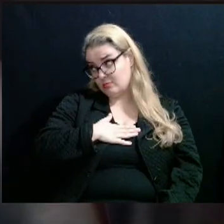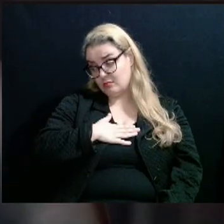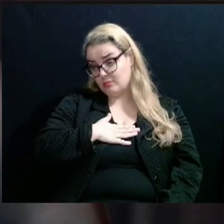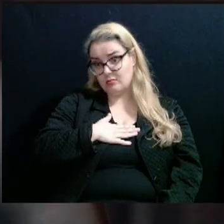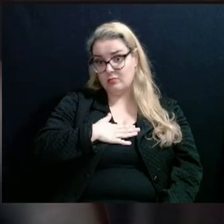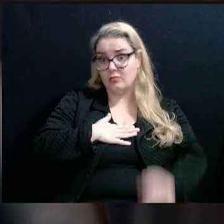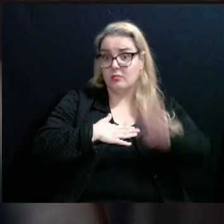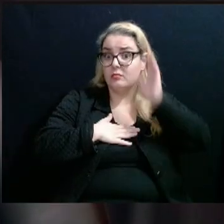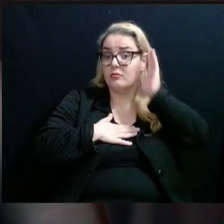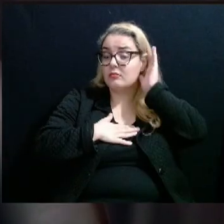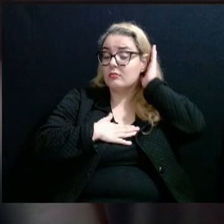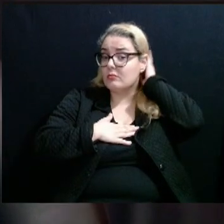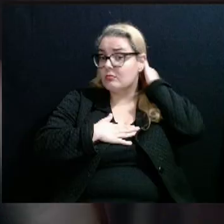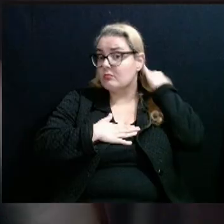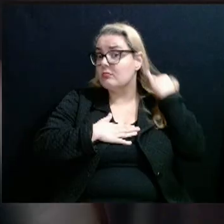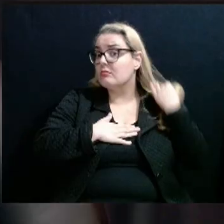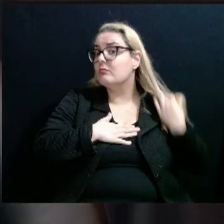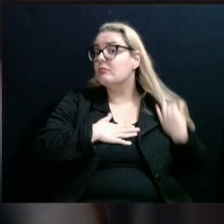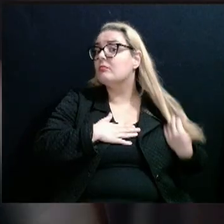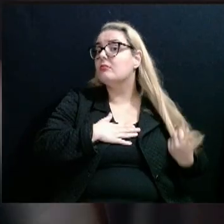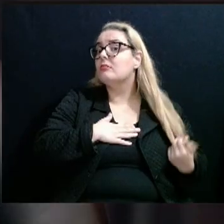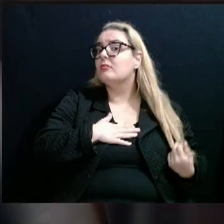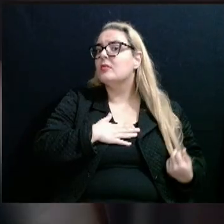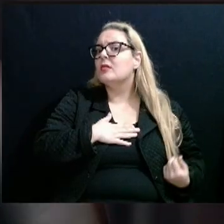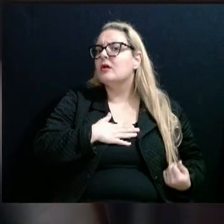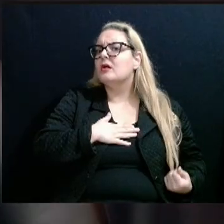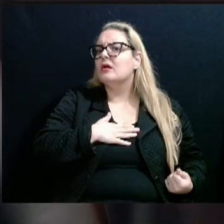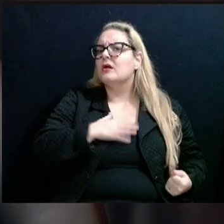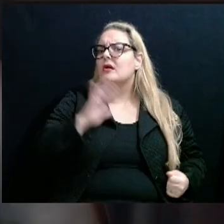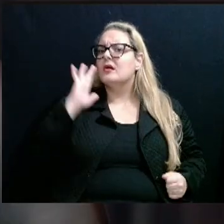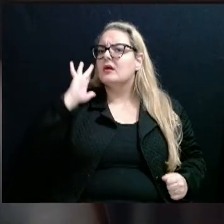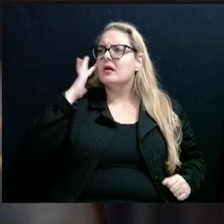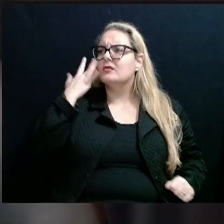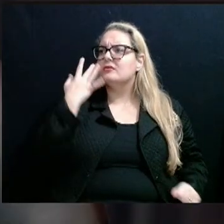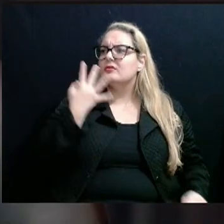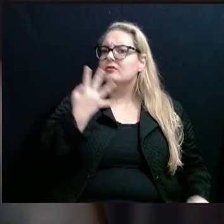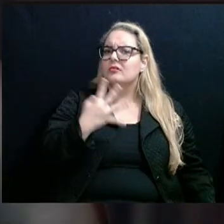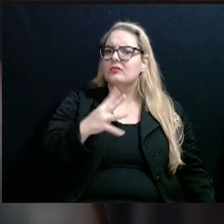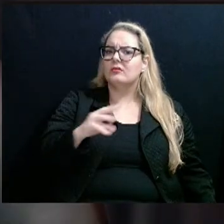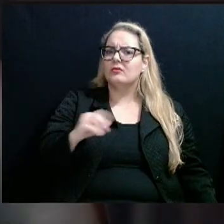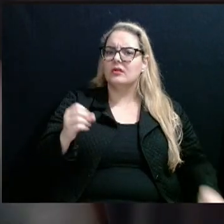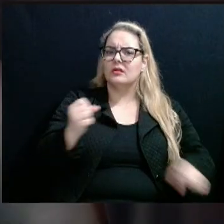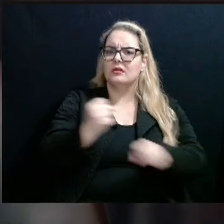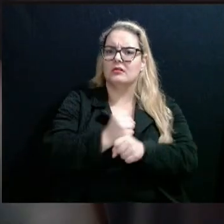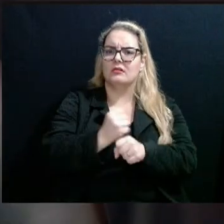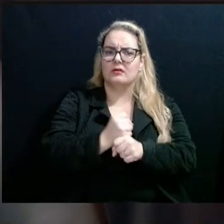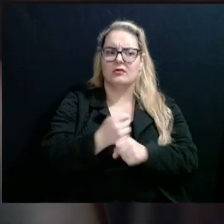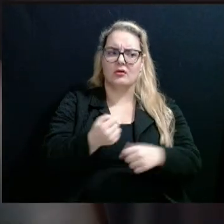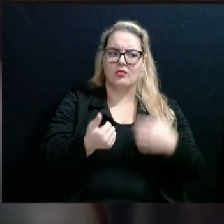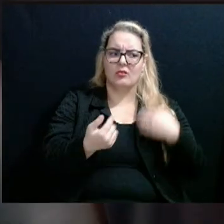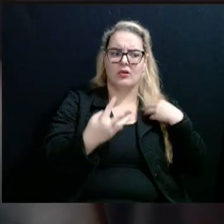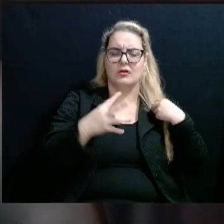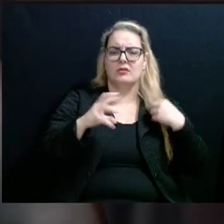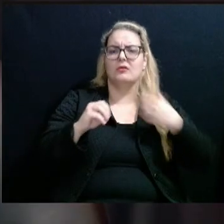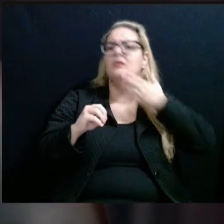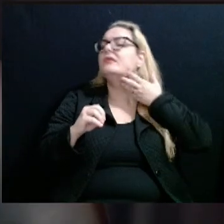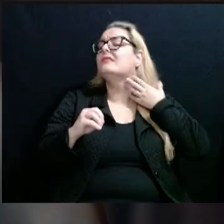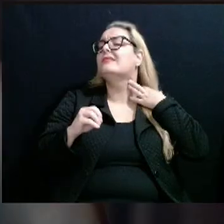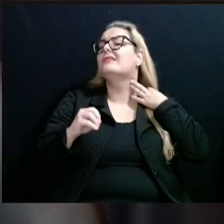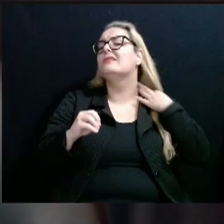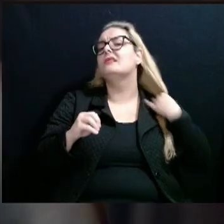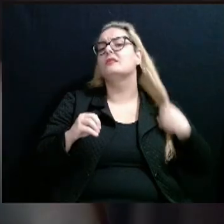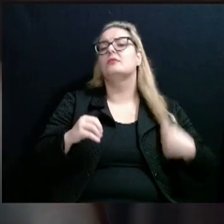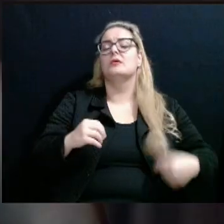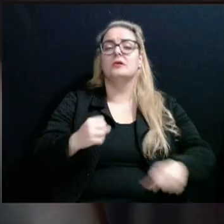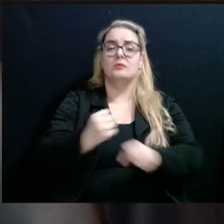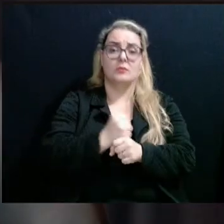vivi quantos anos? Acho que foi 40 anos, ou quase 40 anos, né, numa cultura